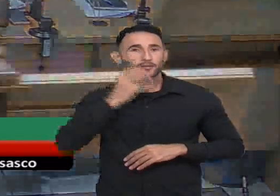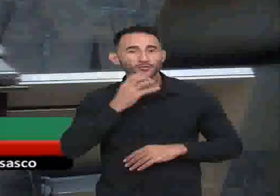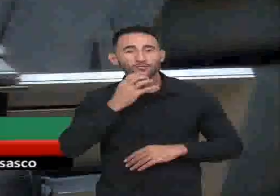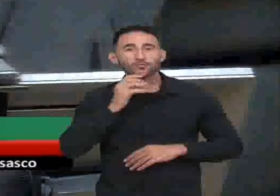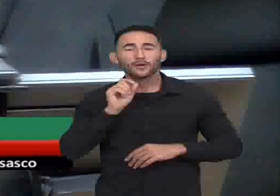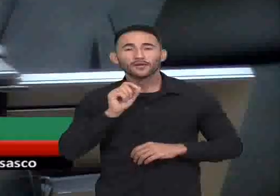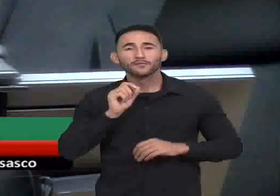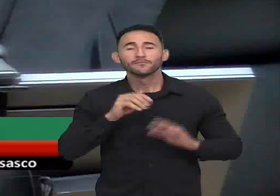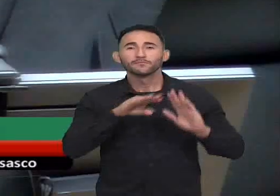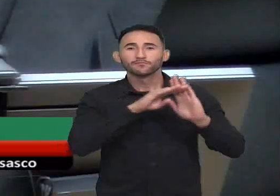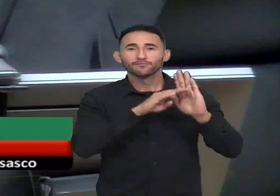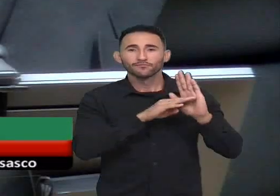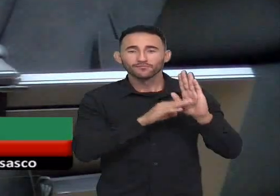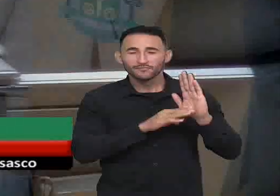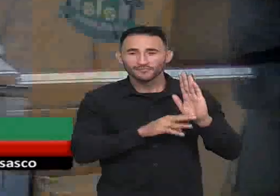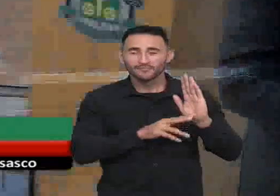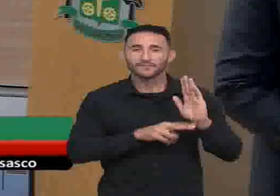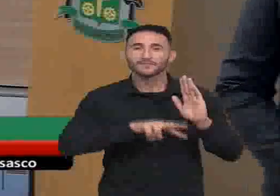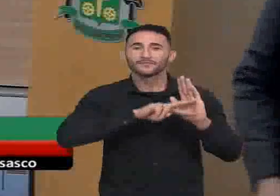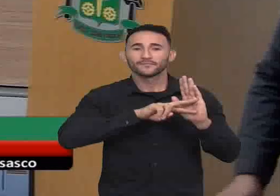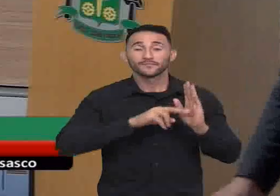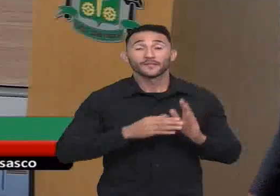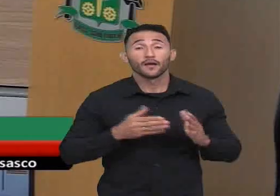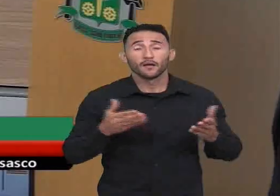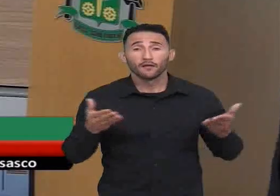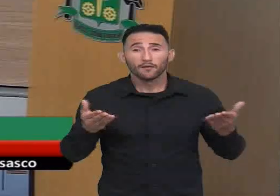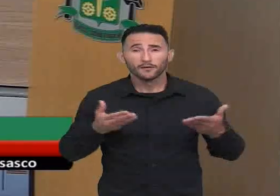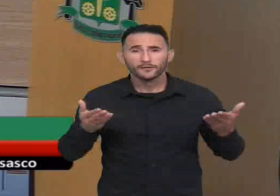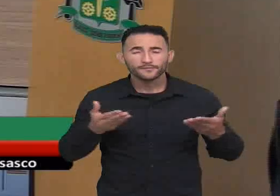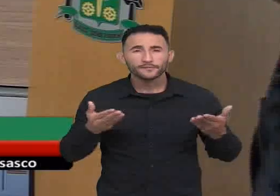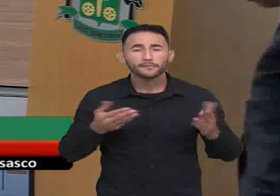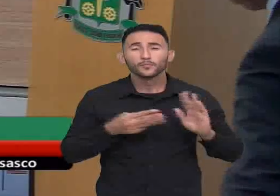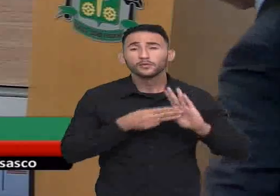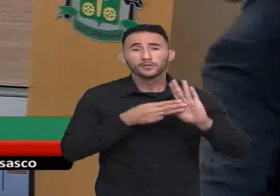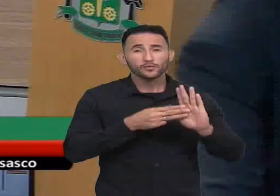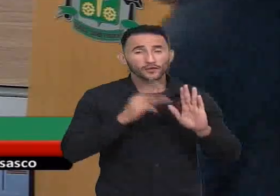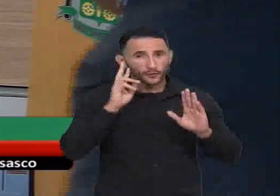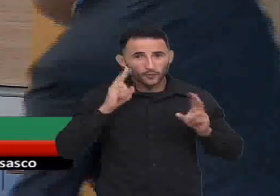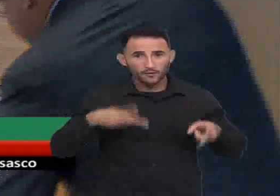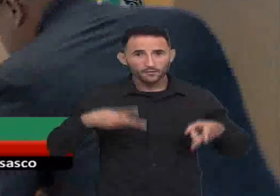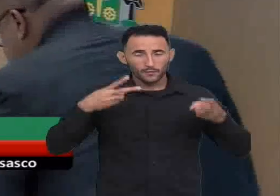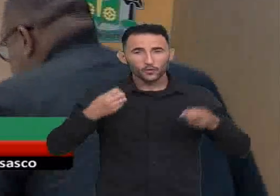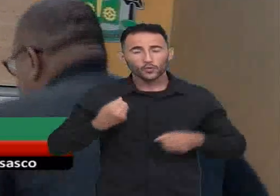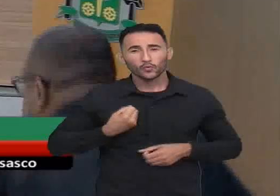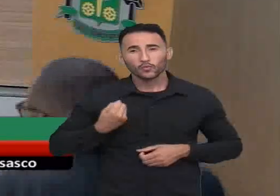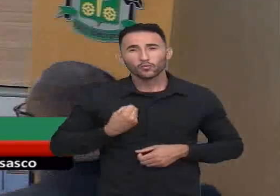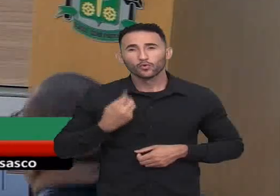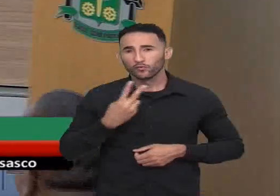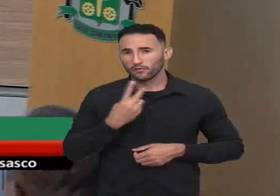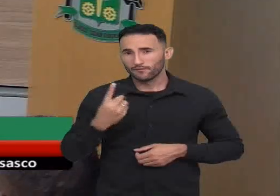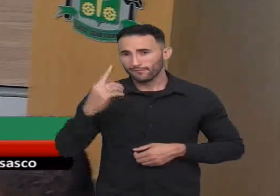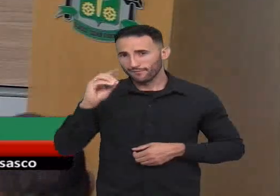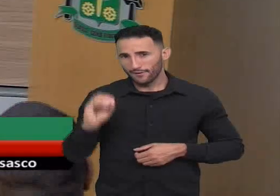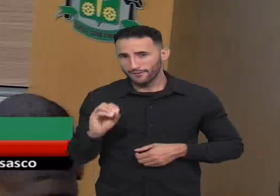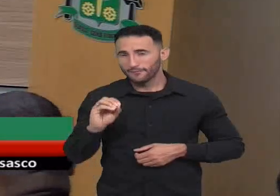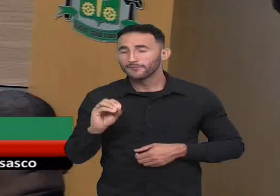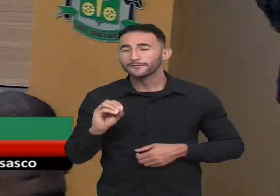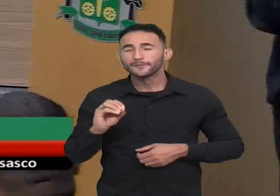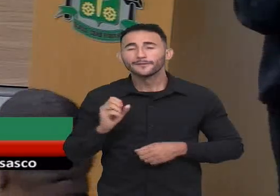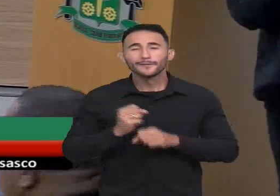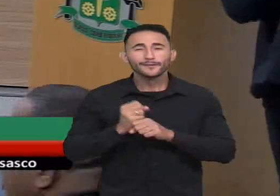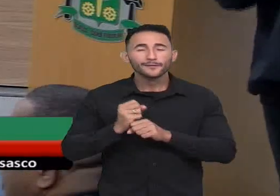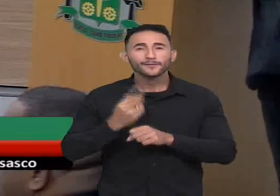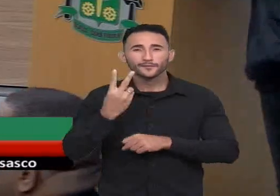para inversão de pauta. Então vamos lá. Moção de reconhecimento número 210 de 2023,